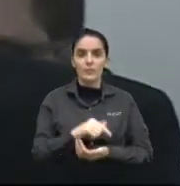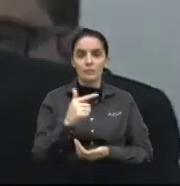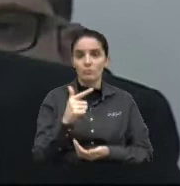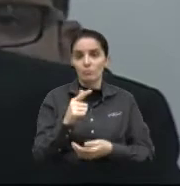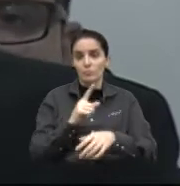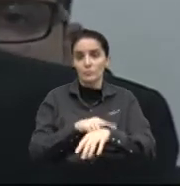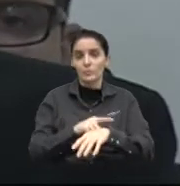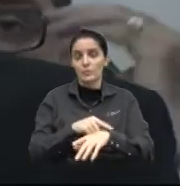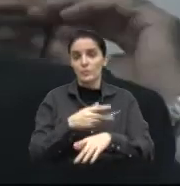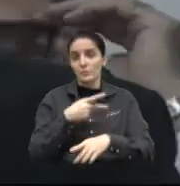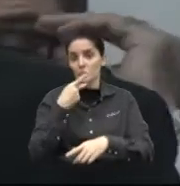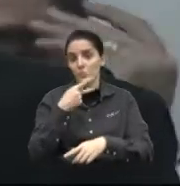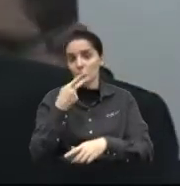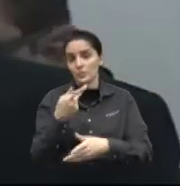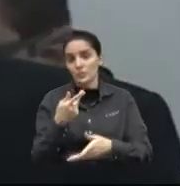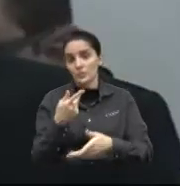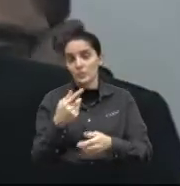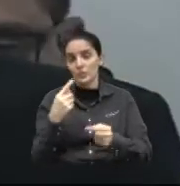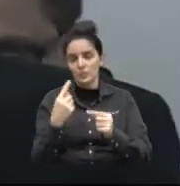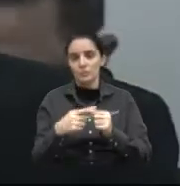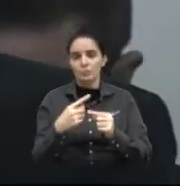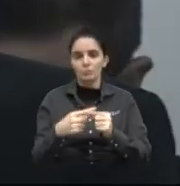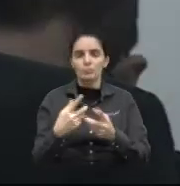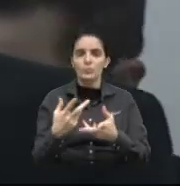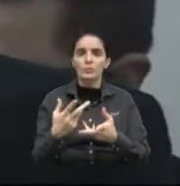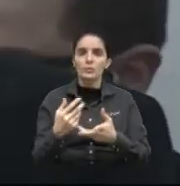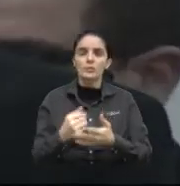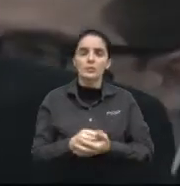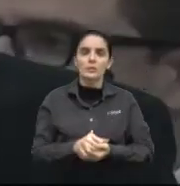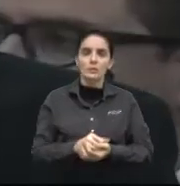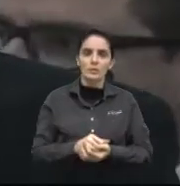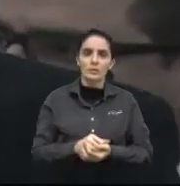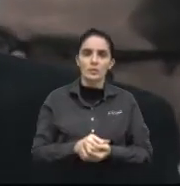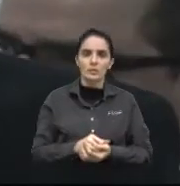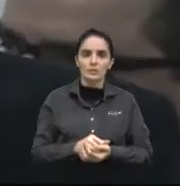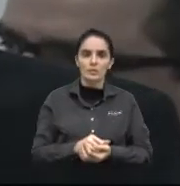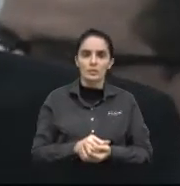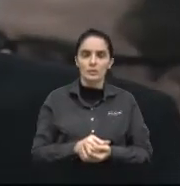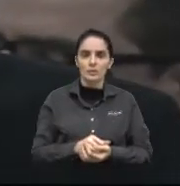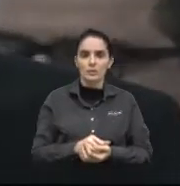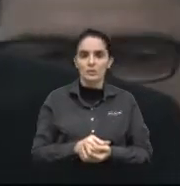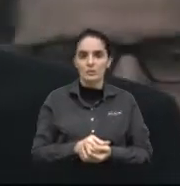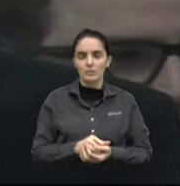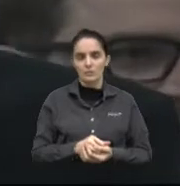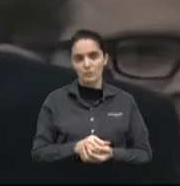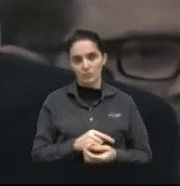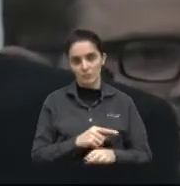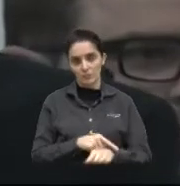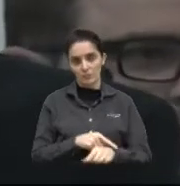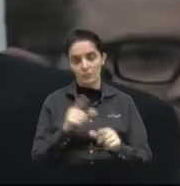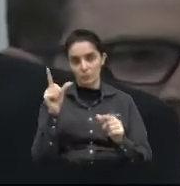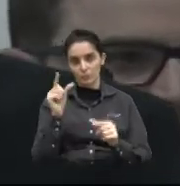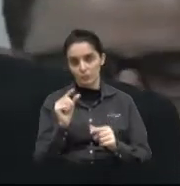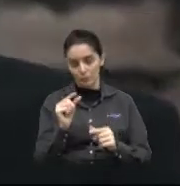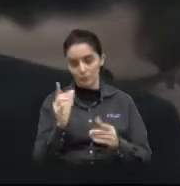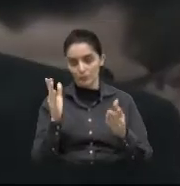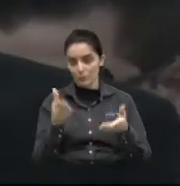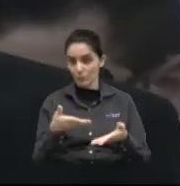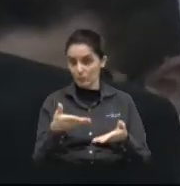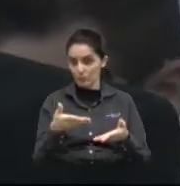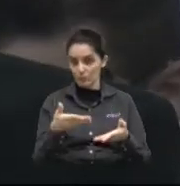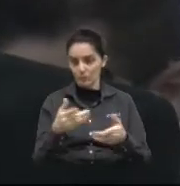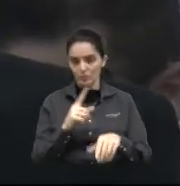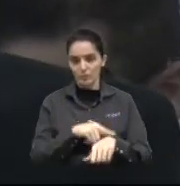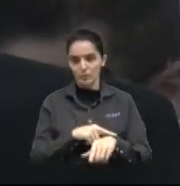muitas vezes não é possível se utilizado naquele tempo da oratória agora com esse é com essas